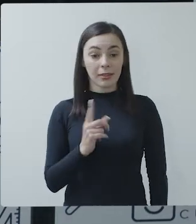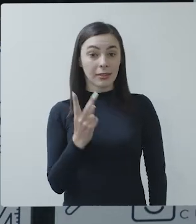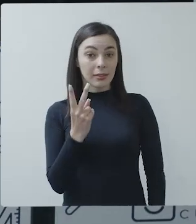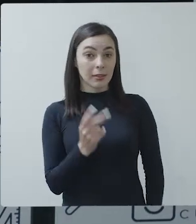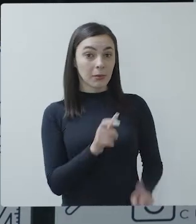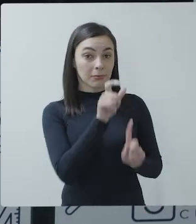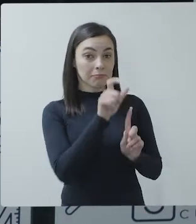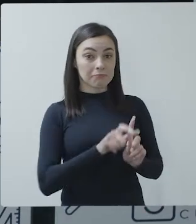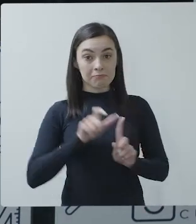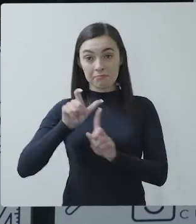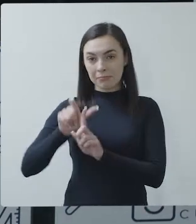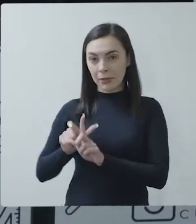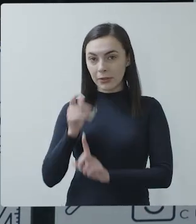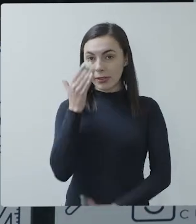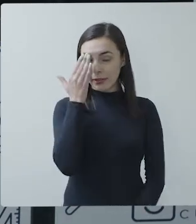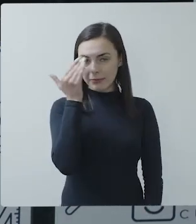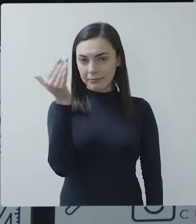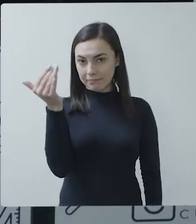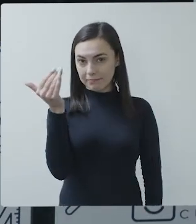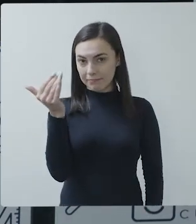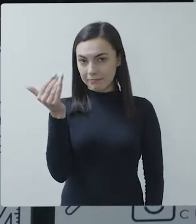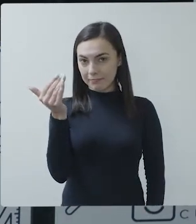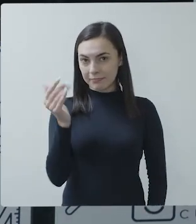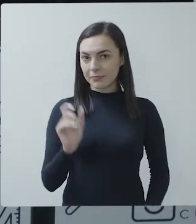dois personagens aqui famosos